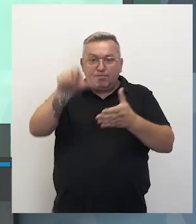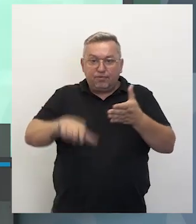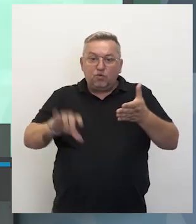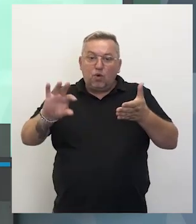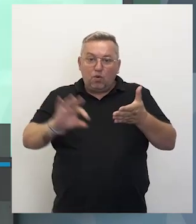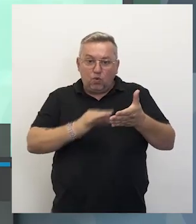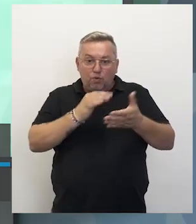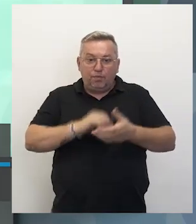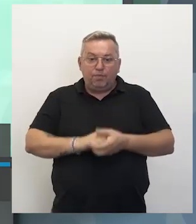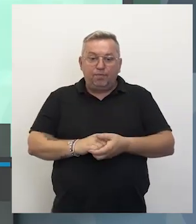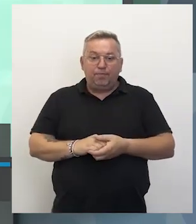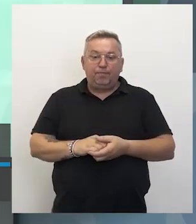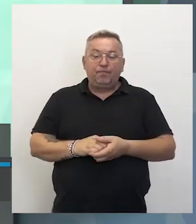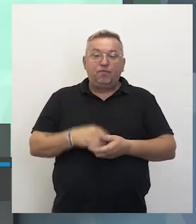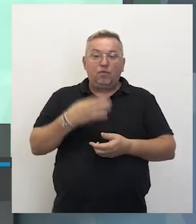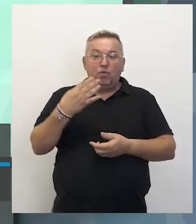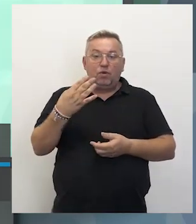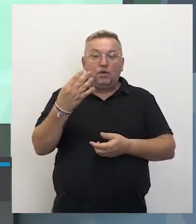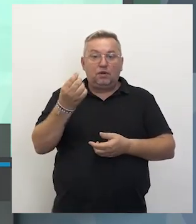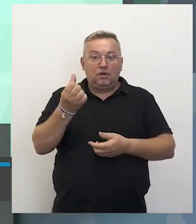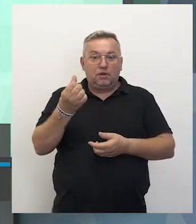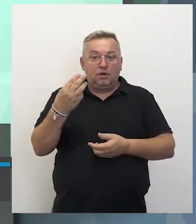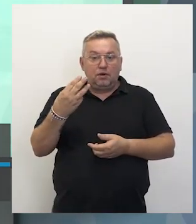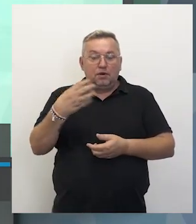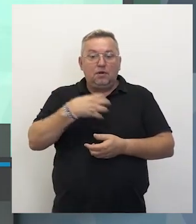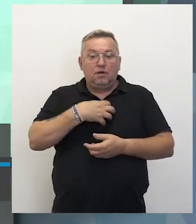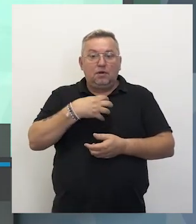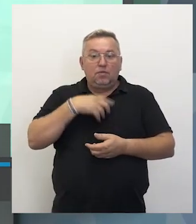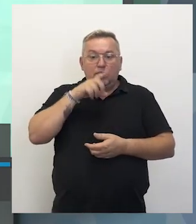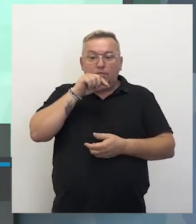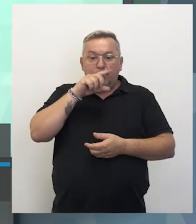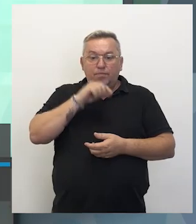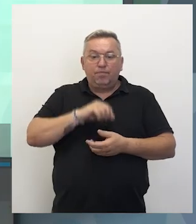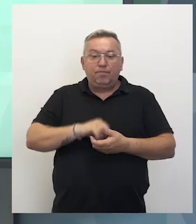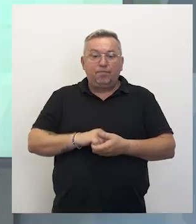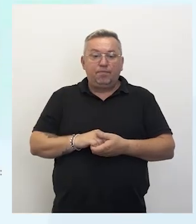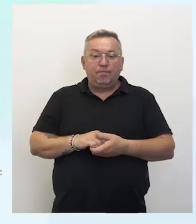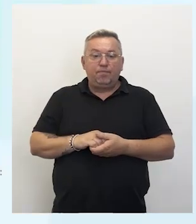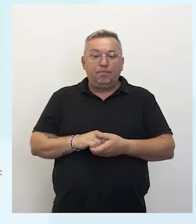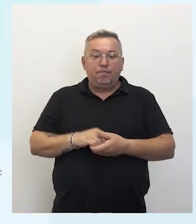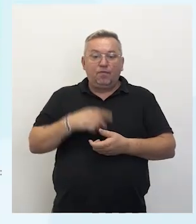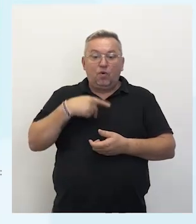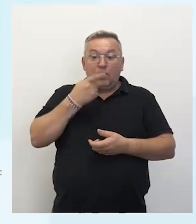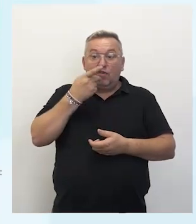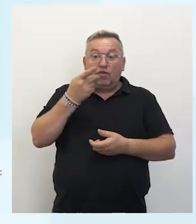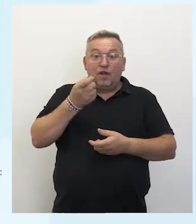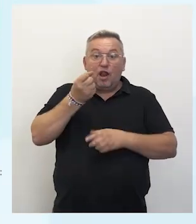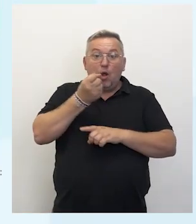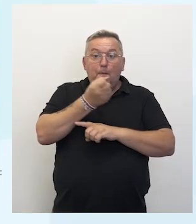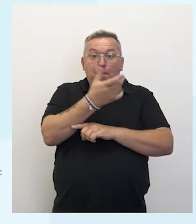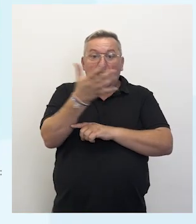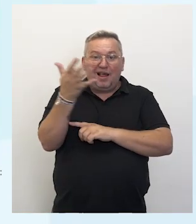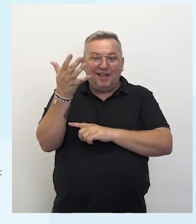tá aí, 463 espécies de aves pelo menos. Olha só, quando a gente fala de planta, olha só,